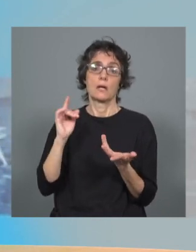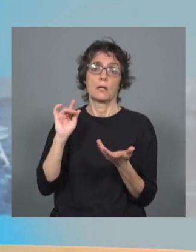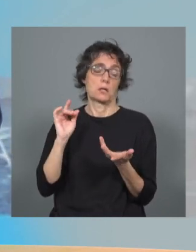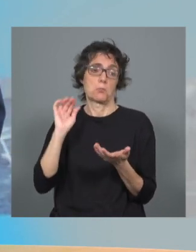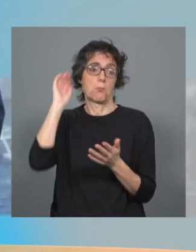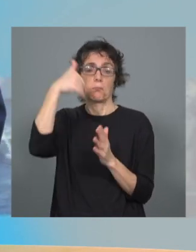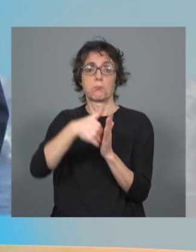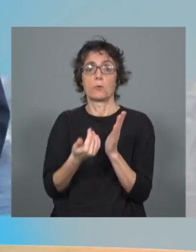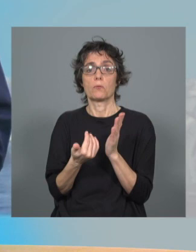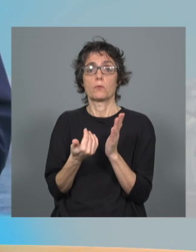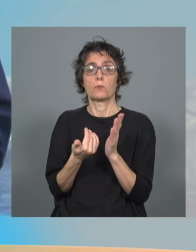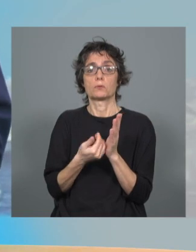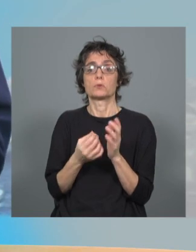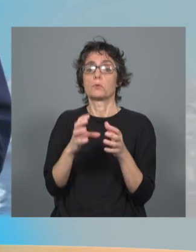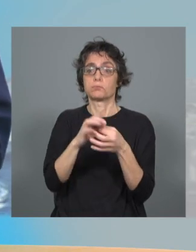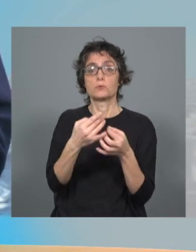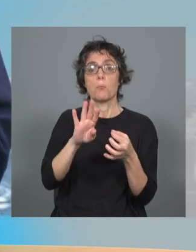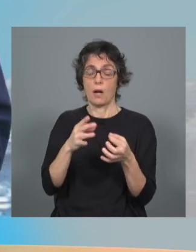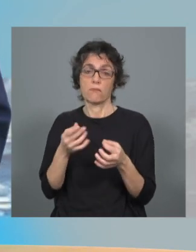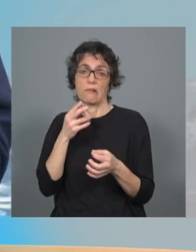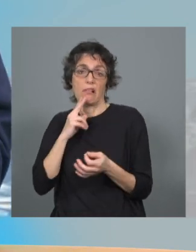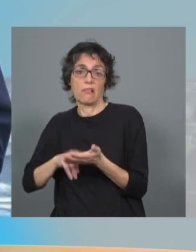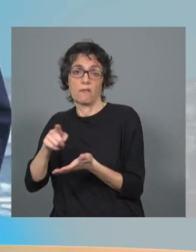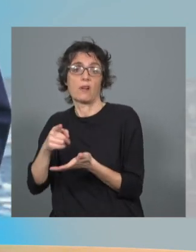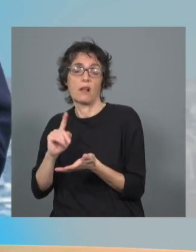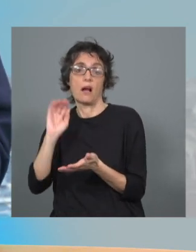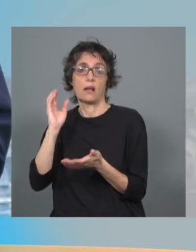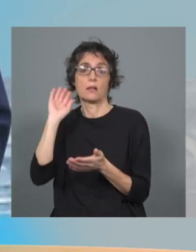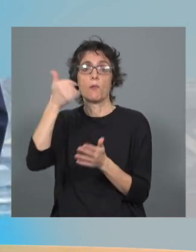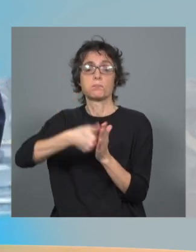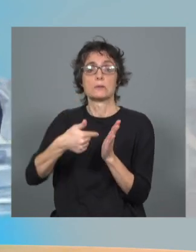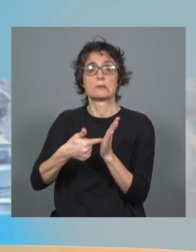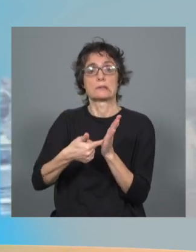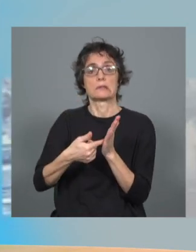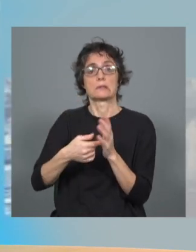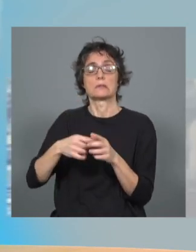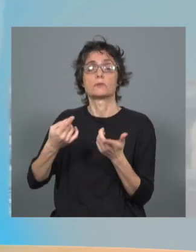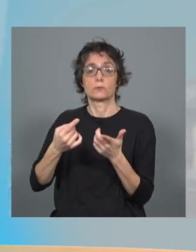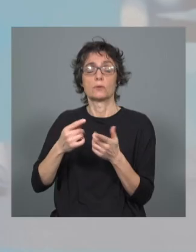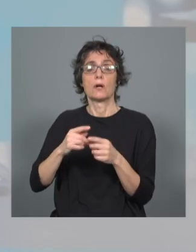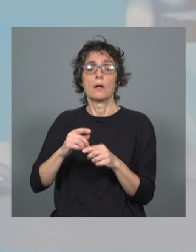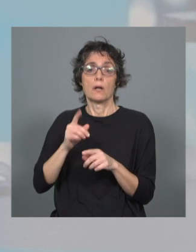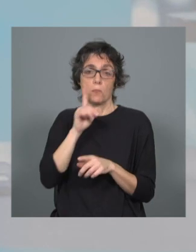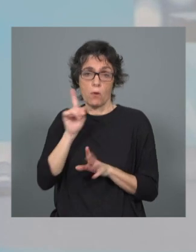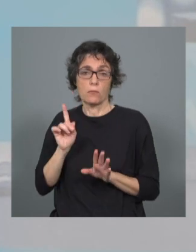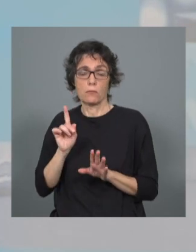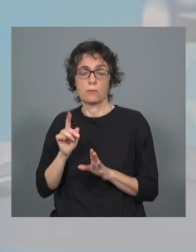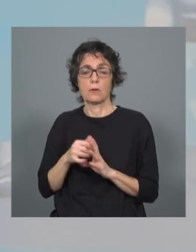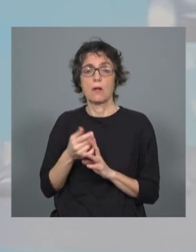imediata dizer não há problema, vamos muito facilmente, nos juntamos e suprimimos daqui qualquer inconstitucionalidade. Como